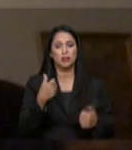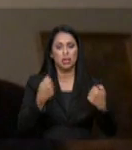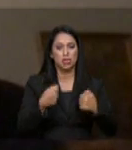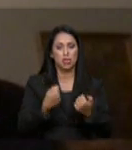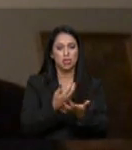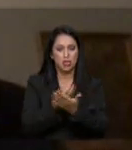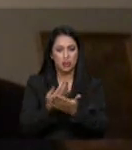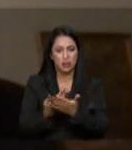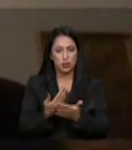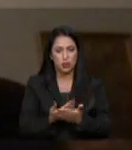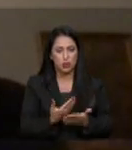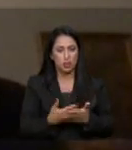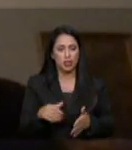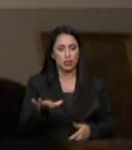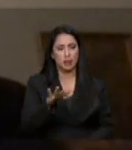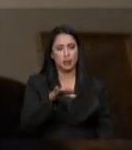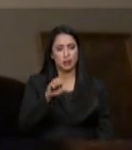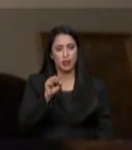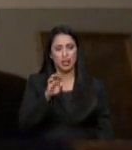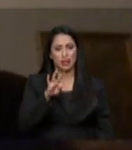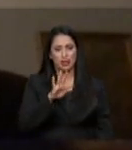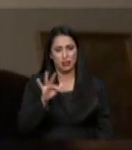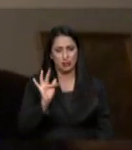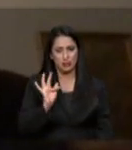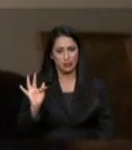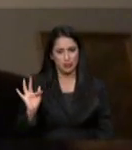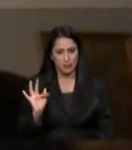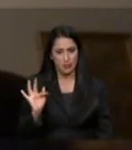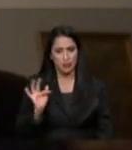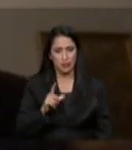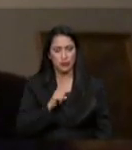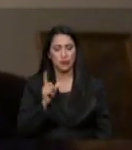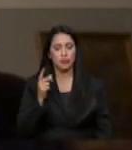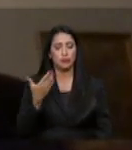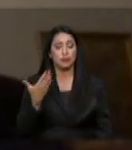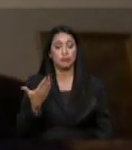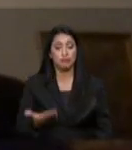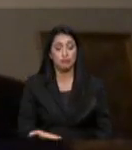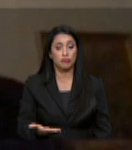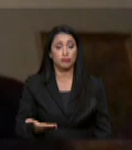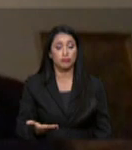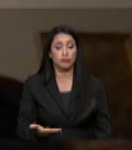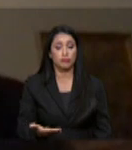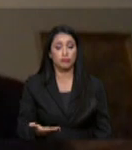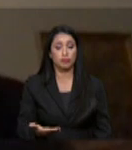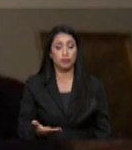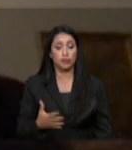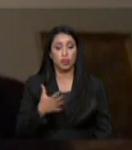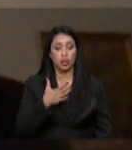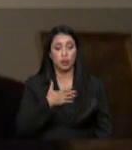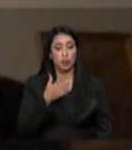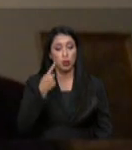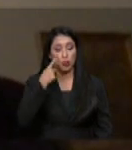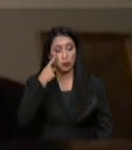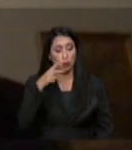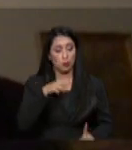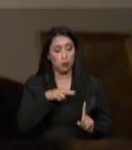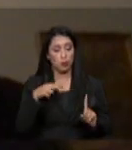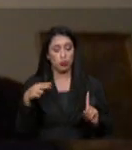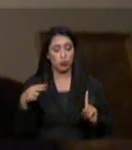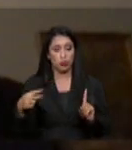estudada no âmbito do Supremo Tribunal Federal até sobre um a minha Ótica um